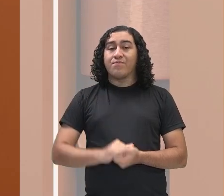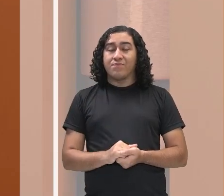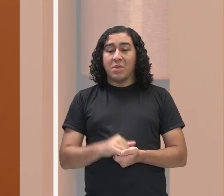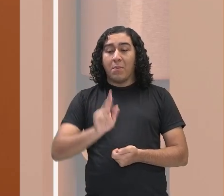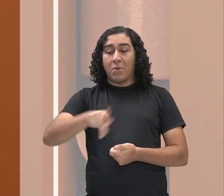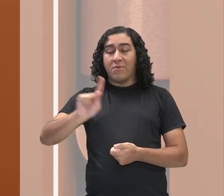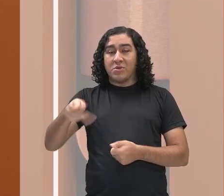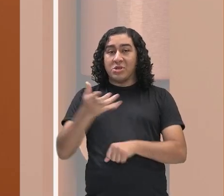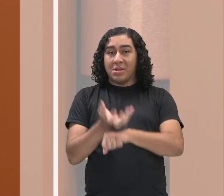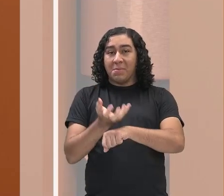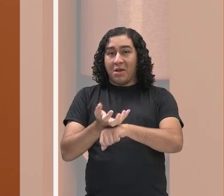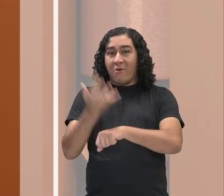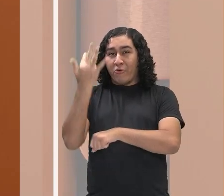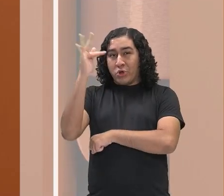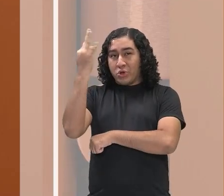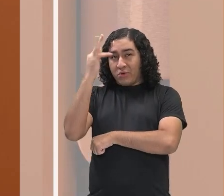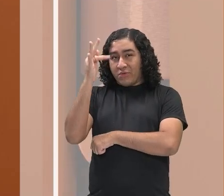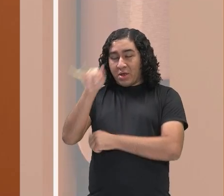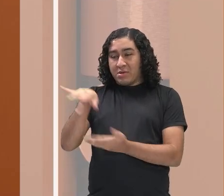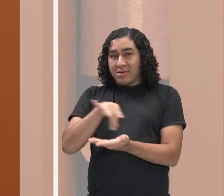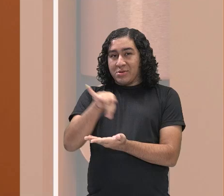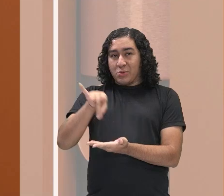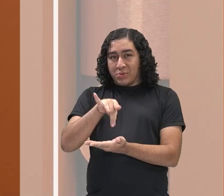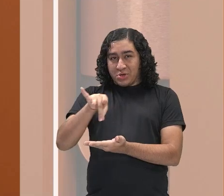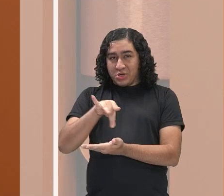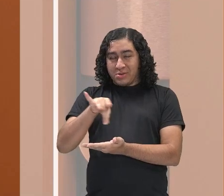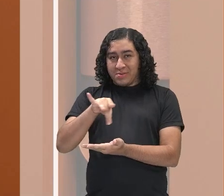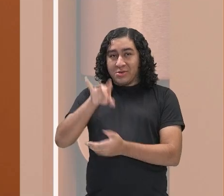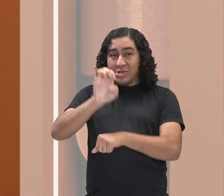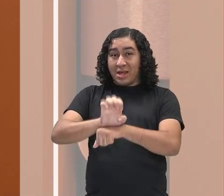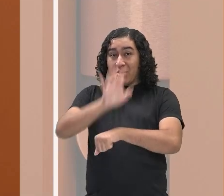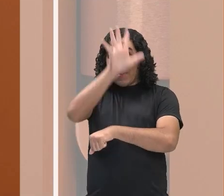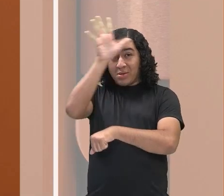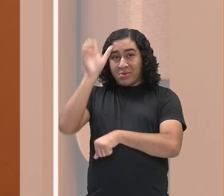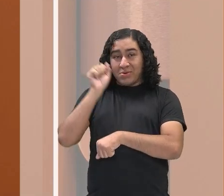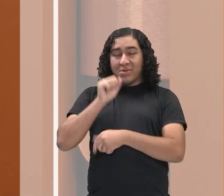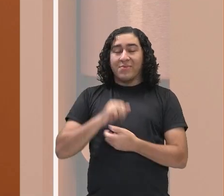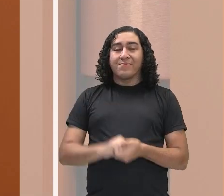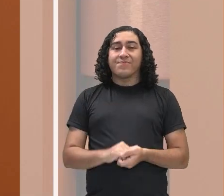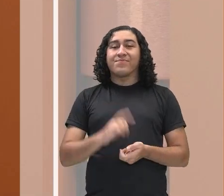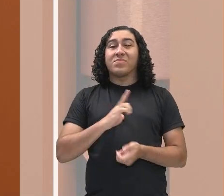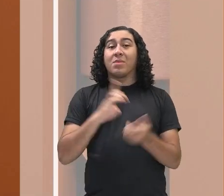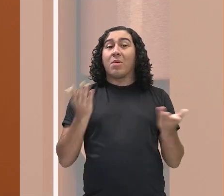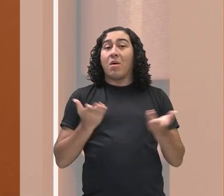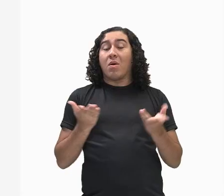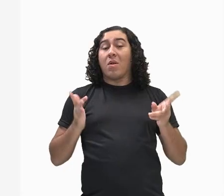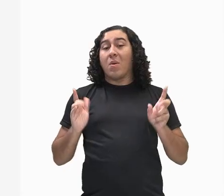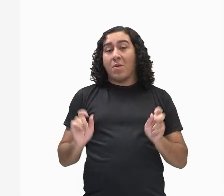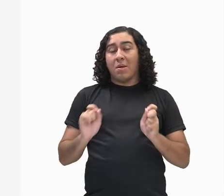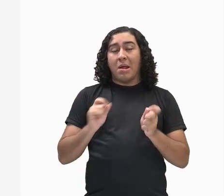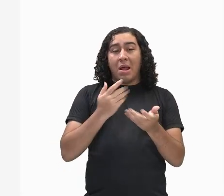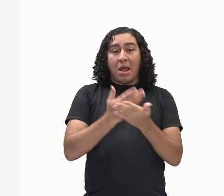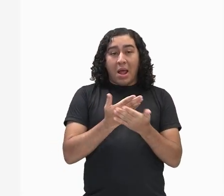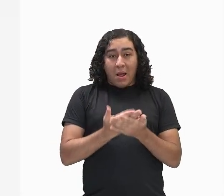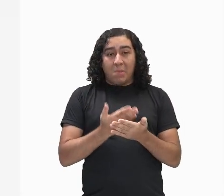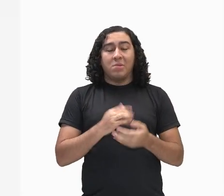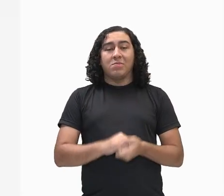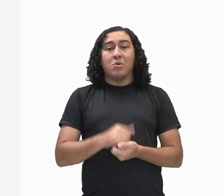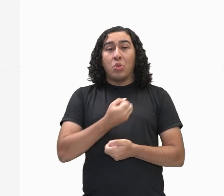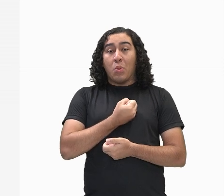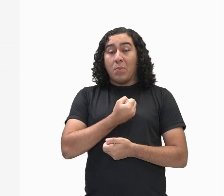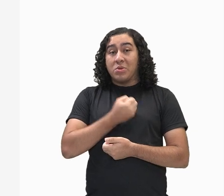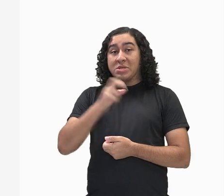de filosofia aqui do Centro de Mídias do Amazonas. E temos agora a nossa aula de